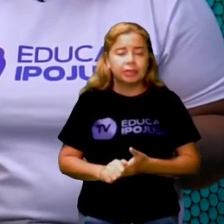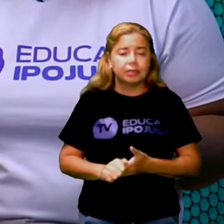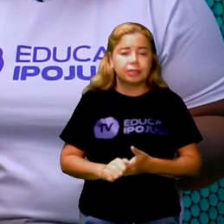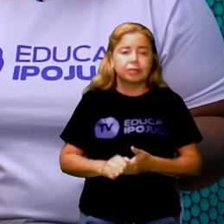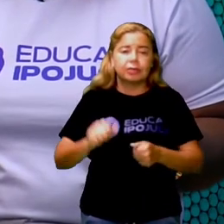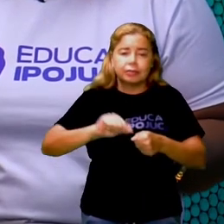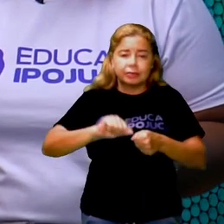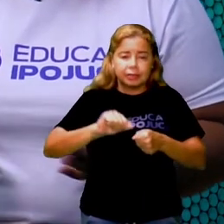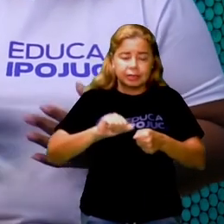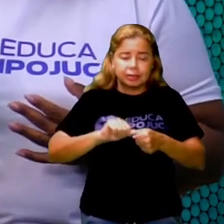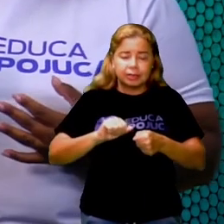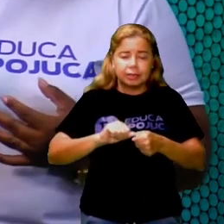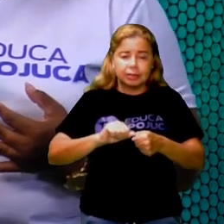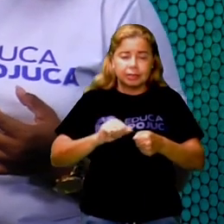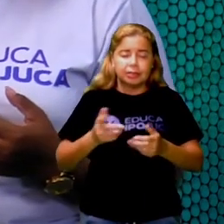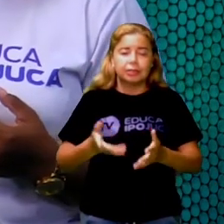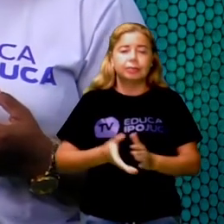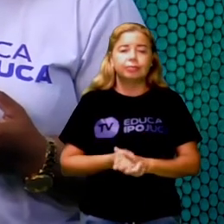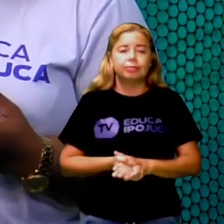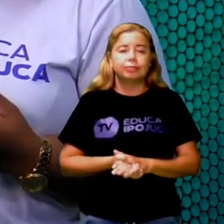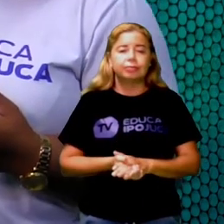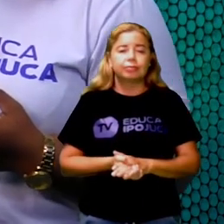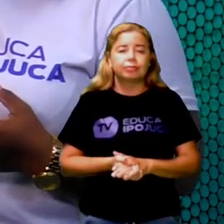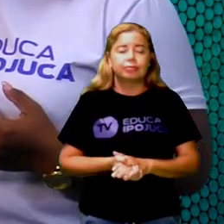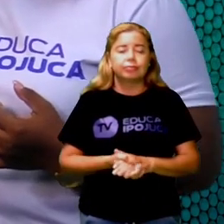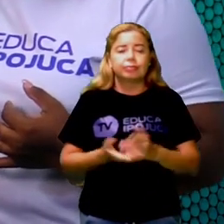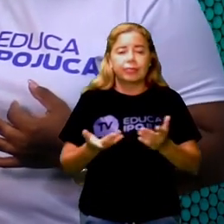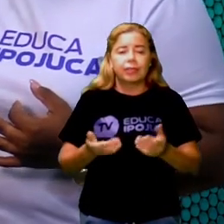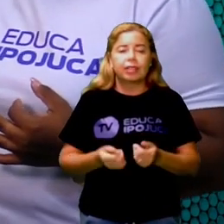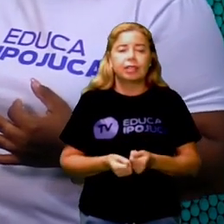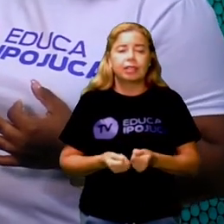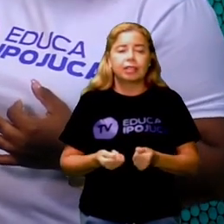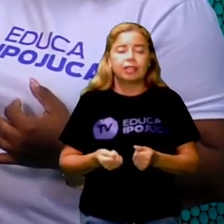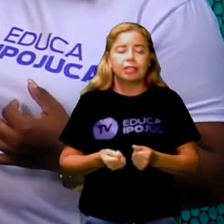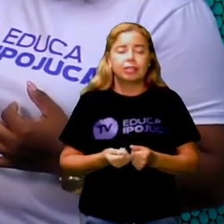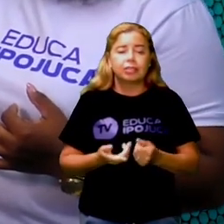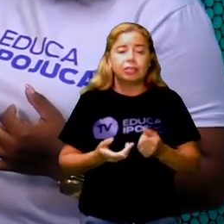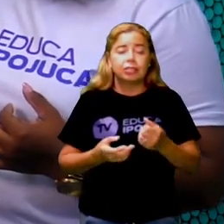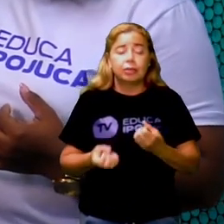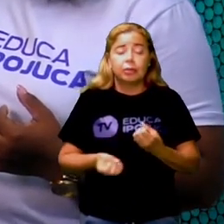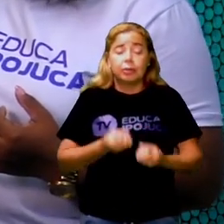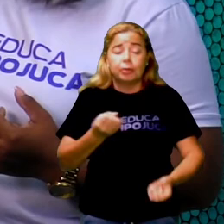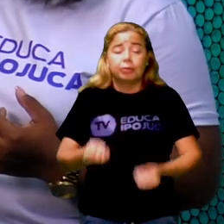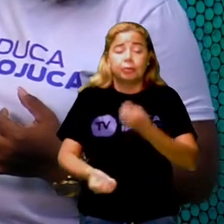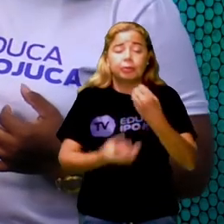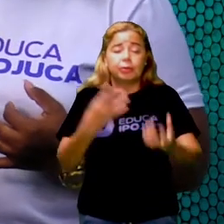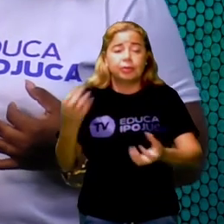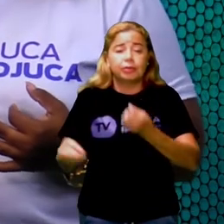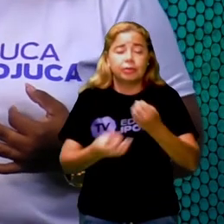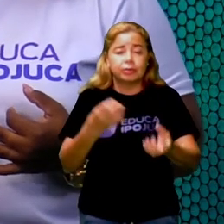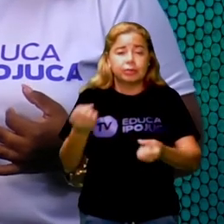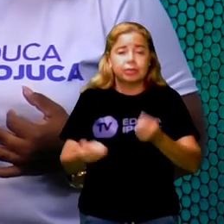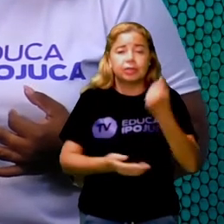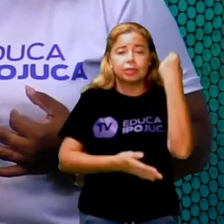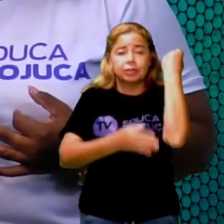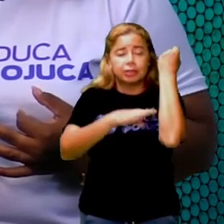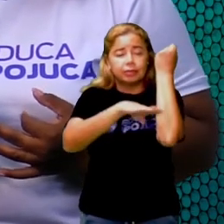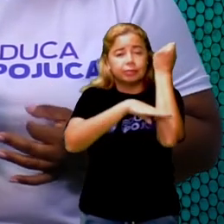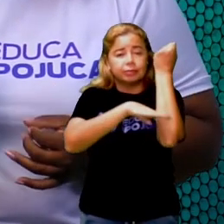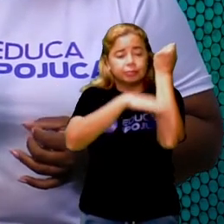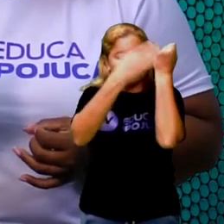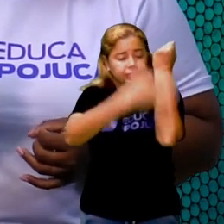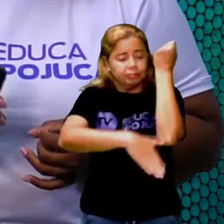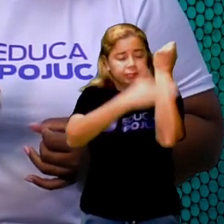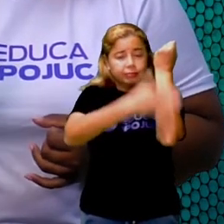sistema monetário, tá? Através da confecção, né, da planta que originou,